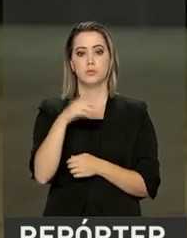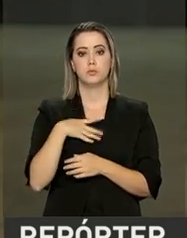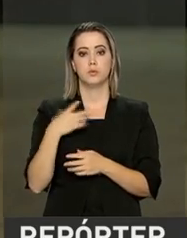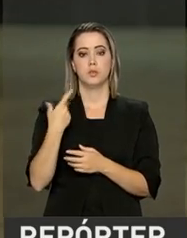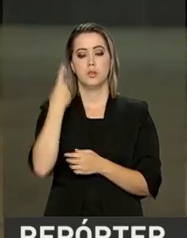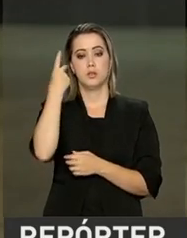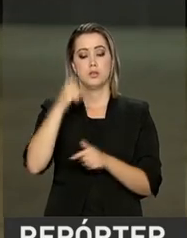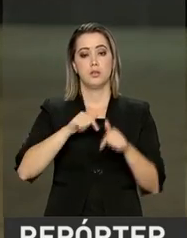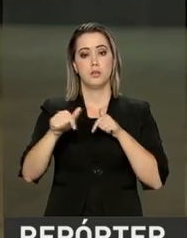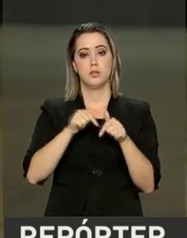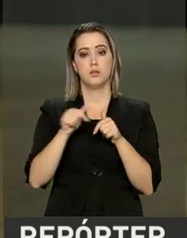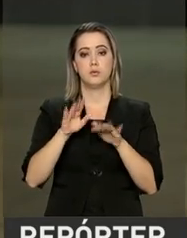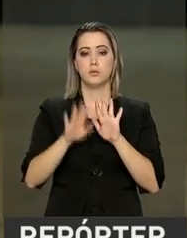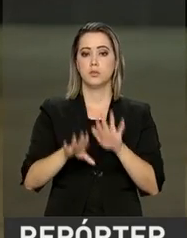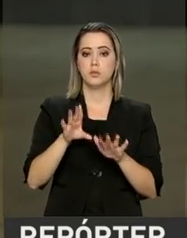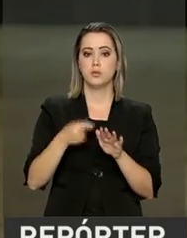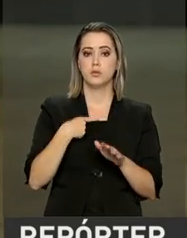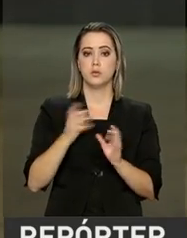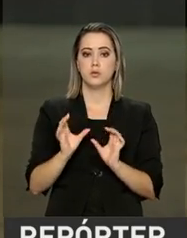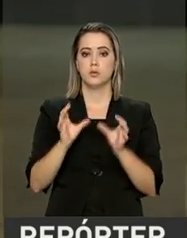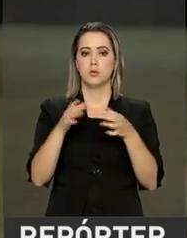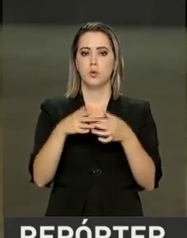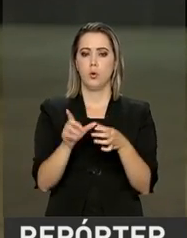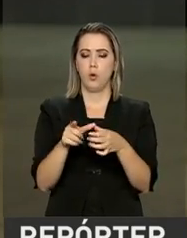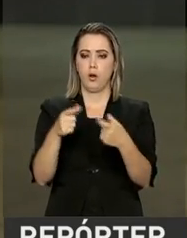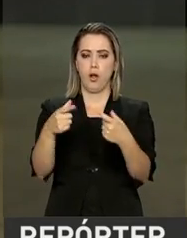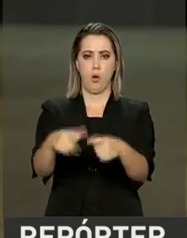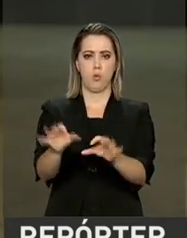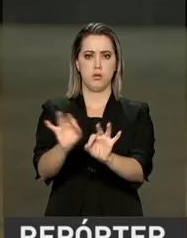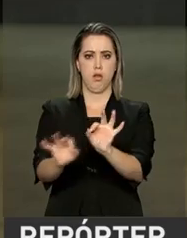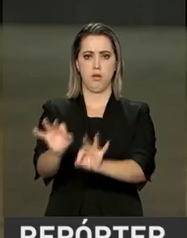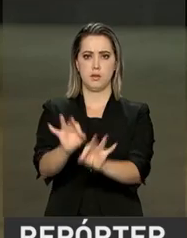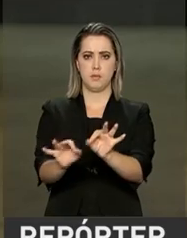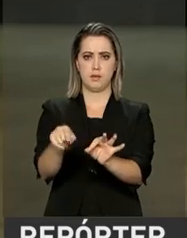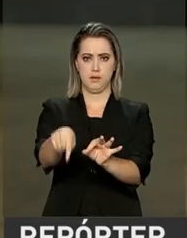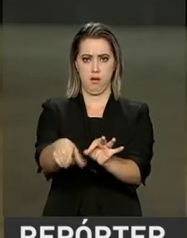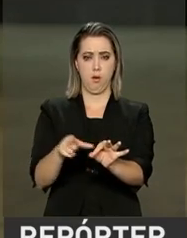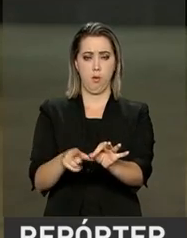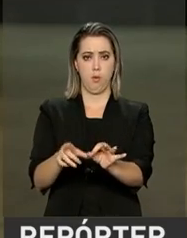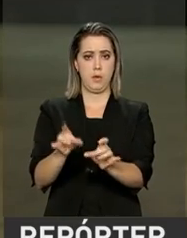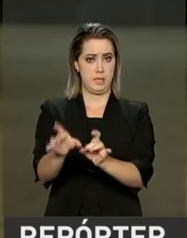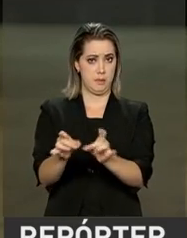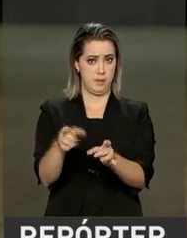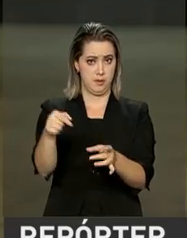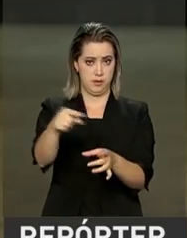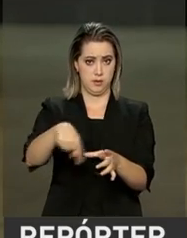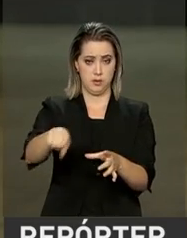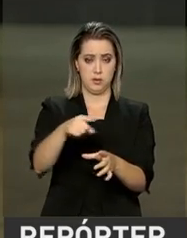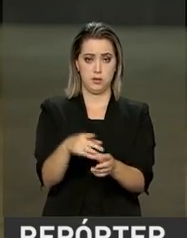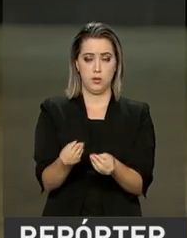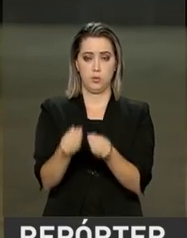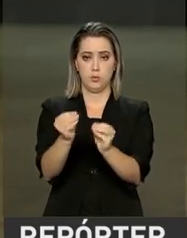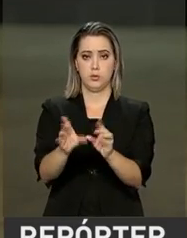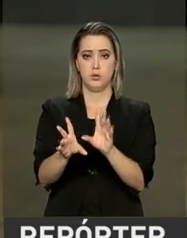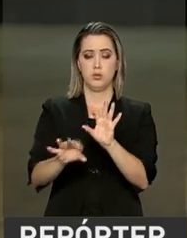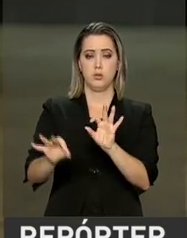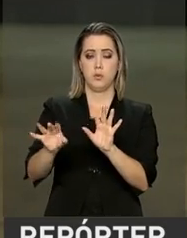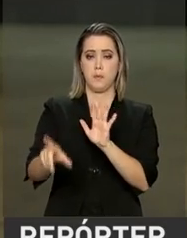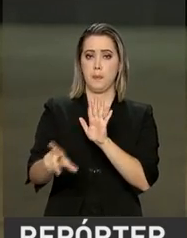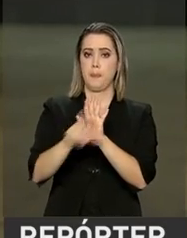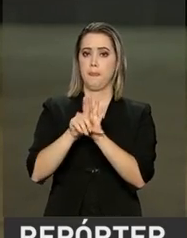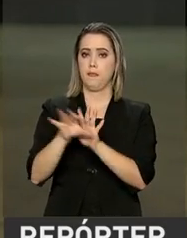esporádica em área restrita e por tempo determinado com o objetivo de preservar a ordem pública a